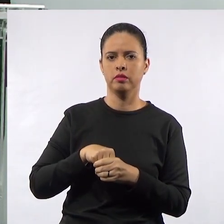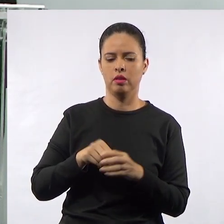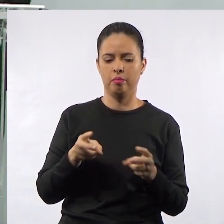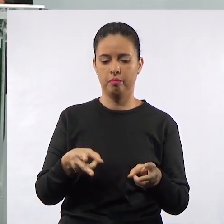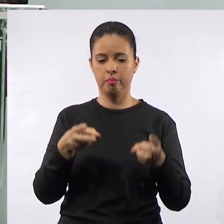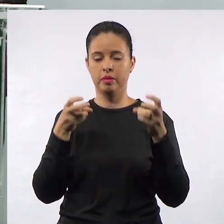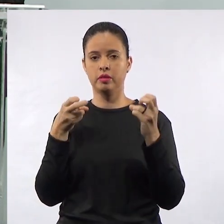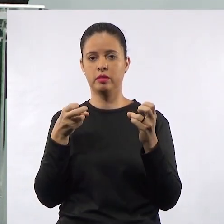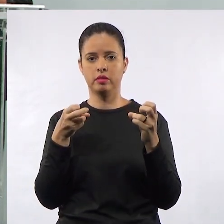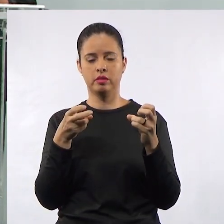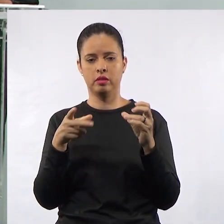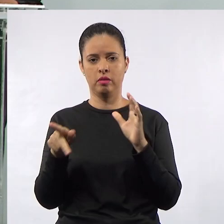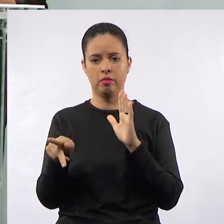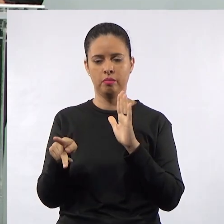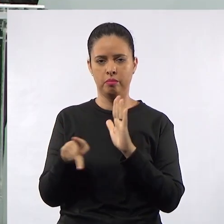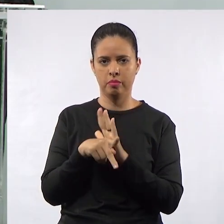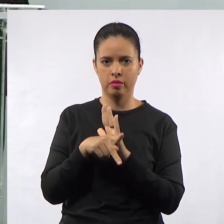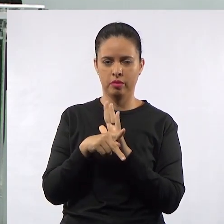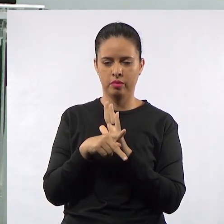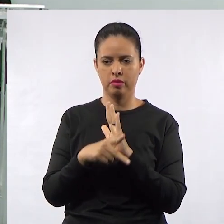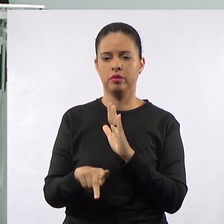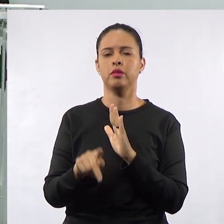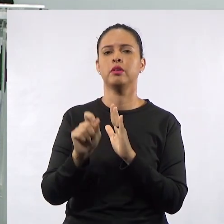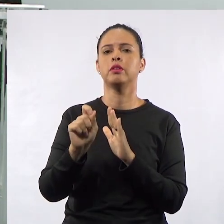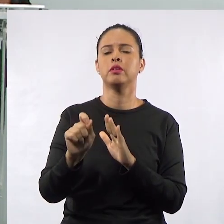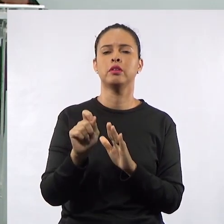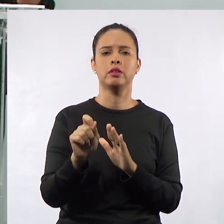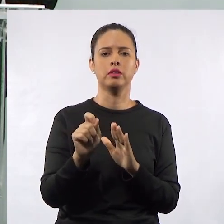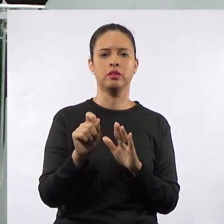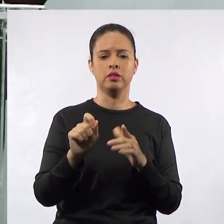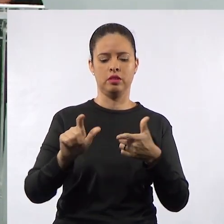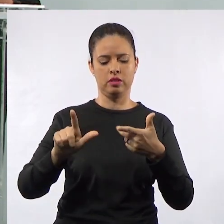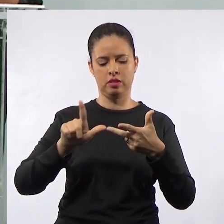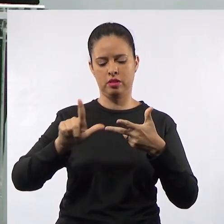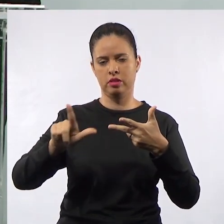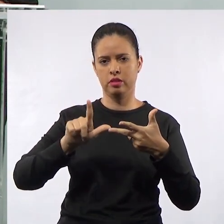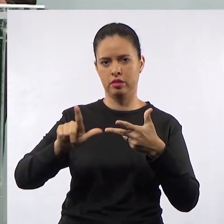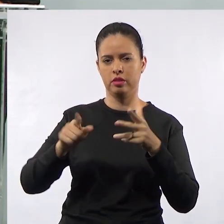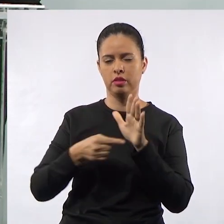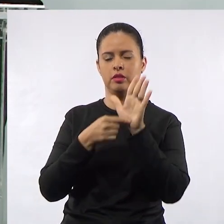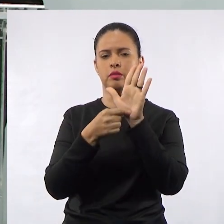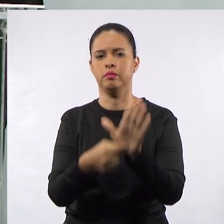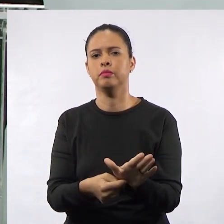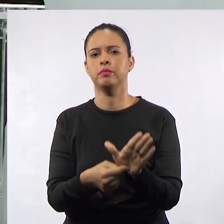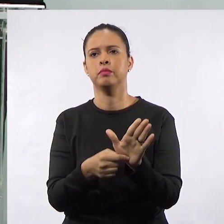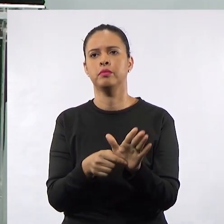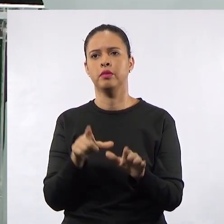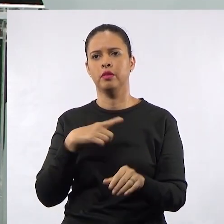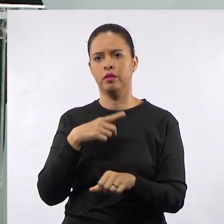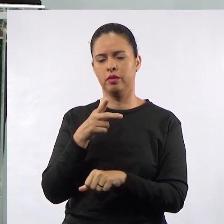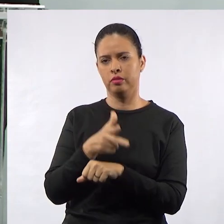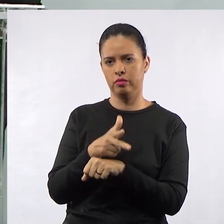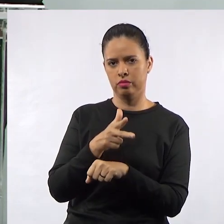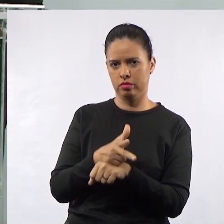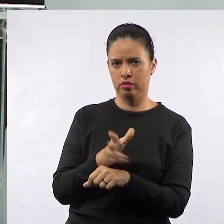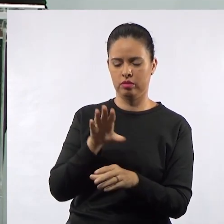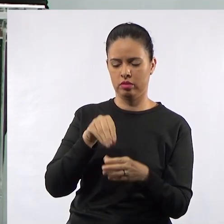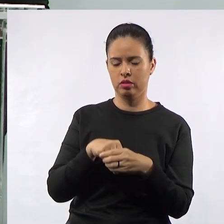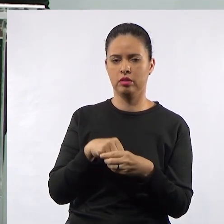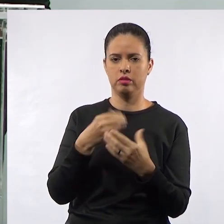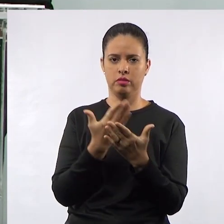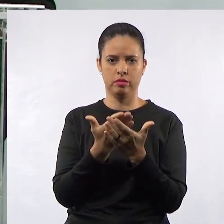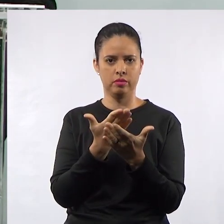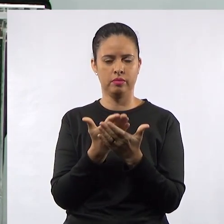é dentro dela que a gente consegue perceber que o próprio legislador ali traz a turma essa importância tem um vídeo também